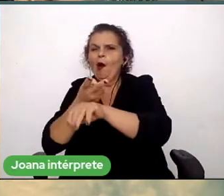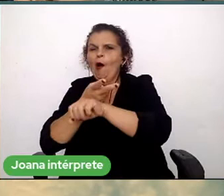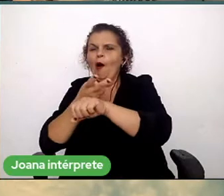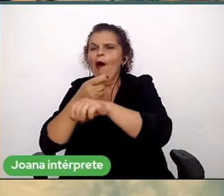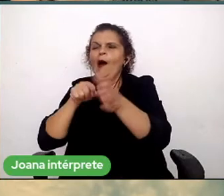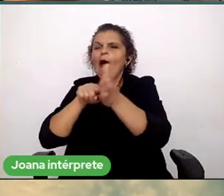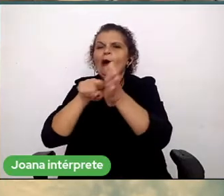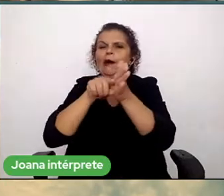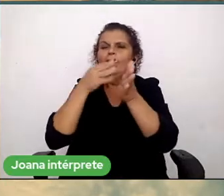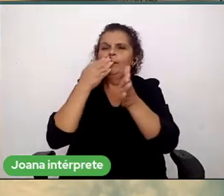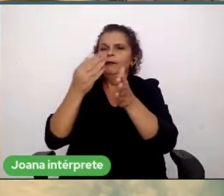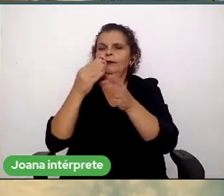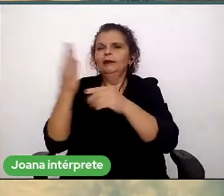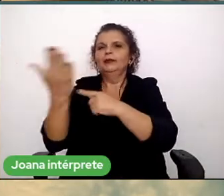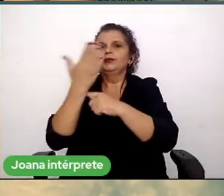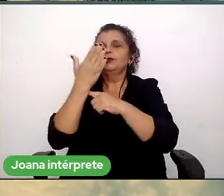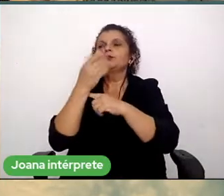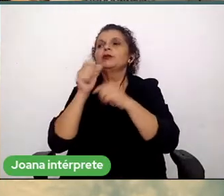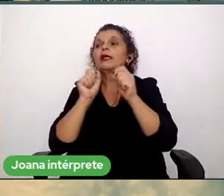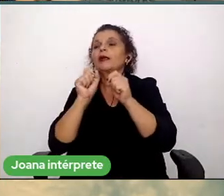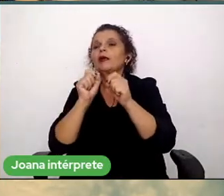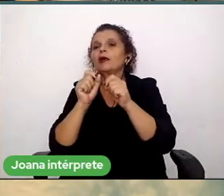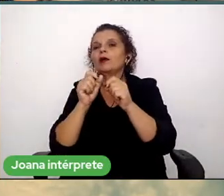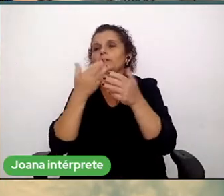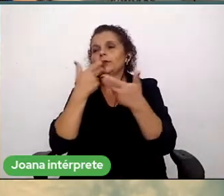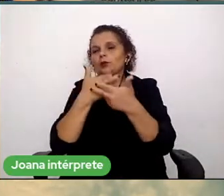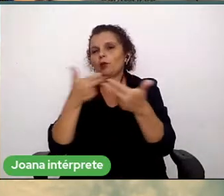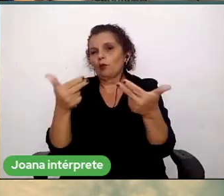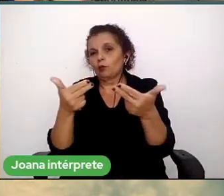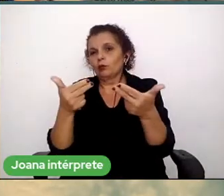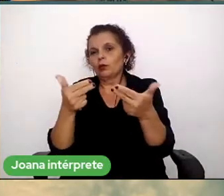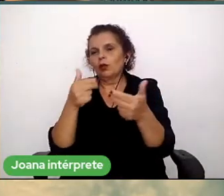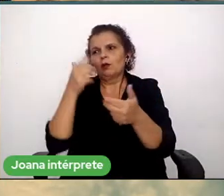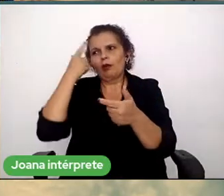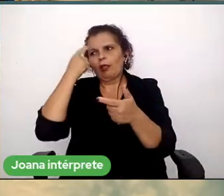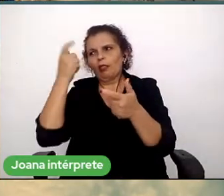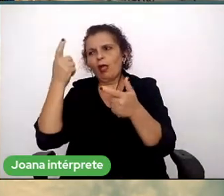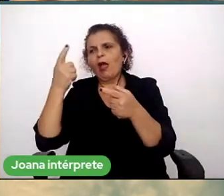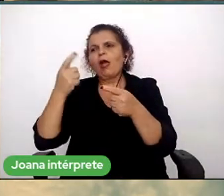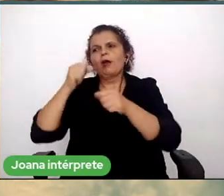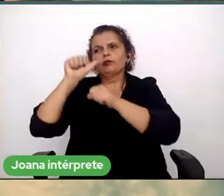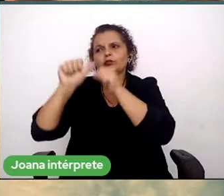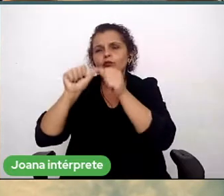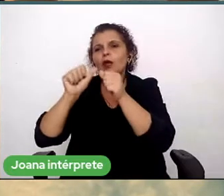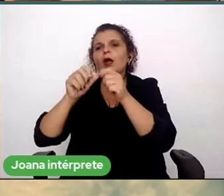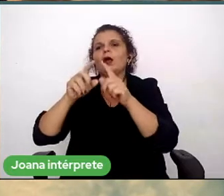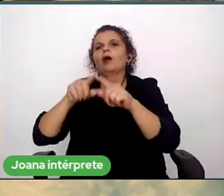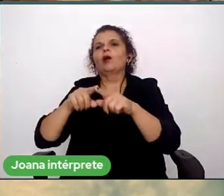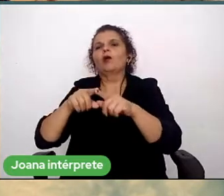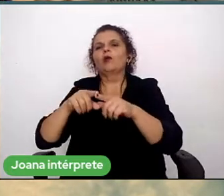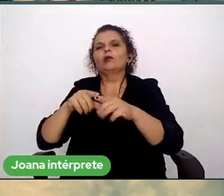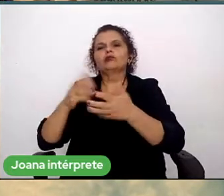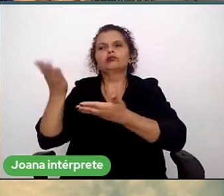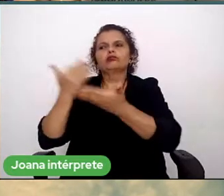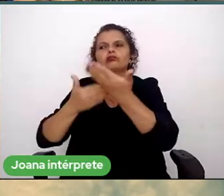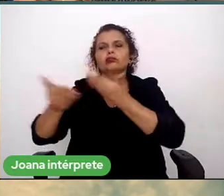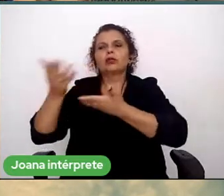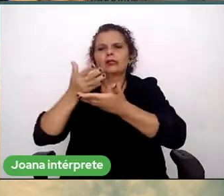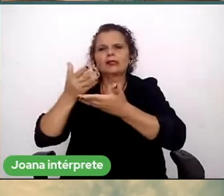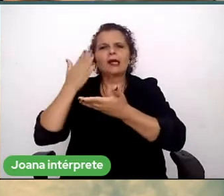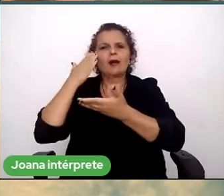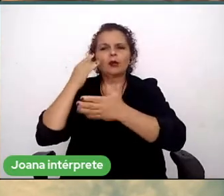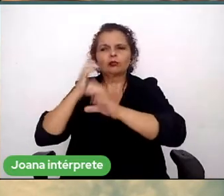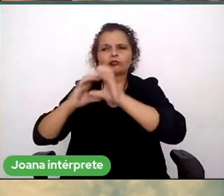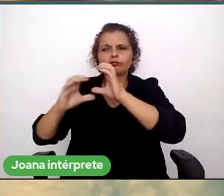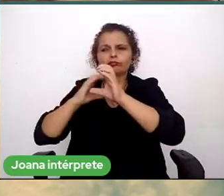para quem que eu vou pedir ajuda pedir pedir alguma para trocar uma ideia comigo então é manter esse espírito de comunidade